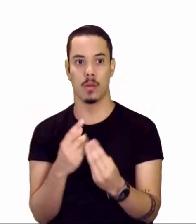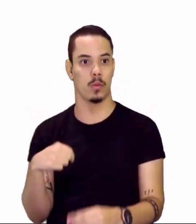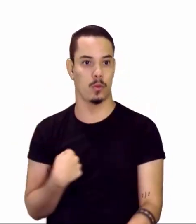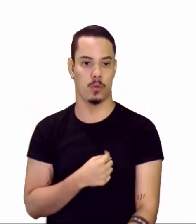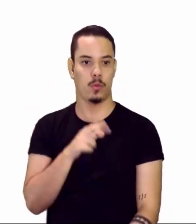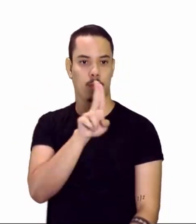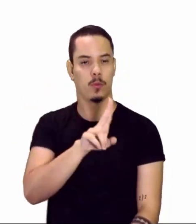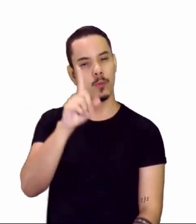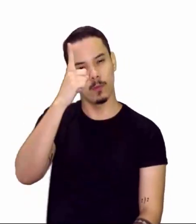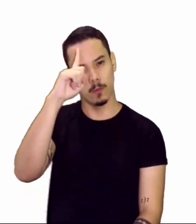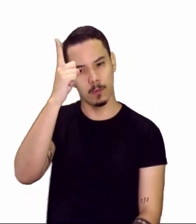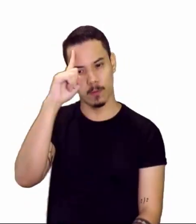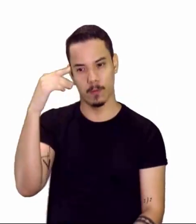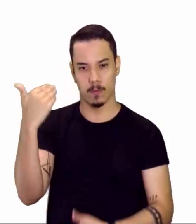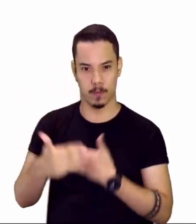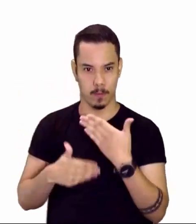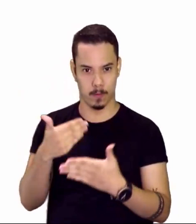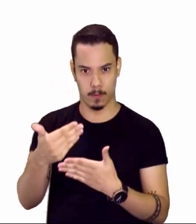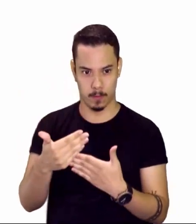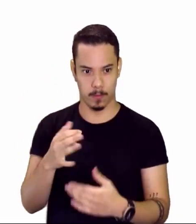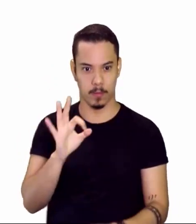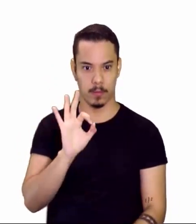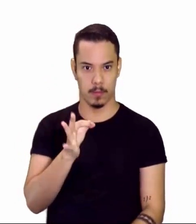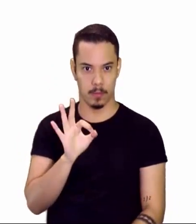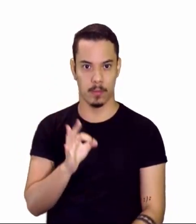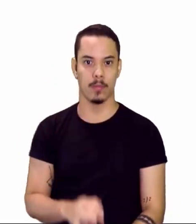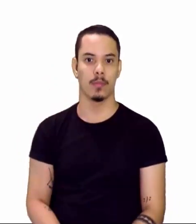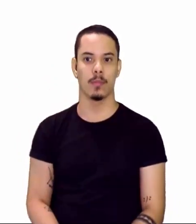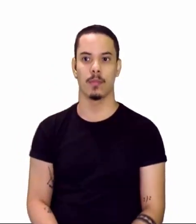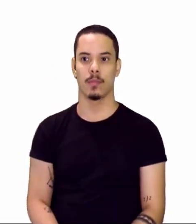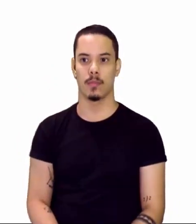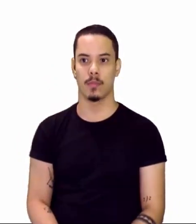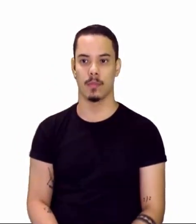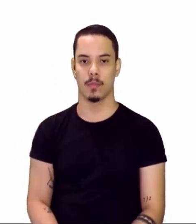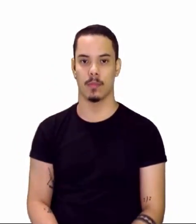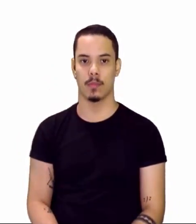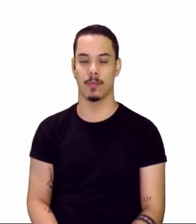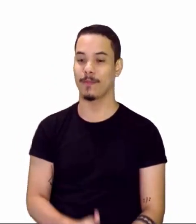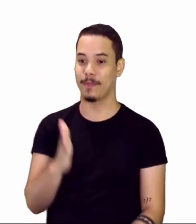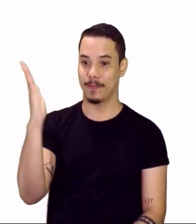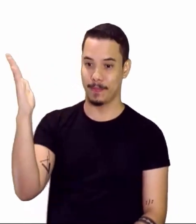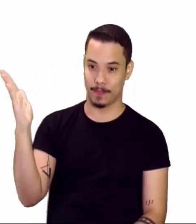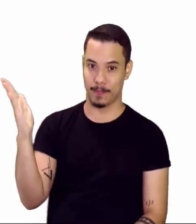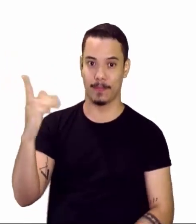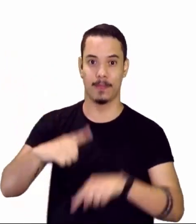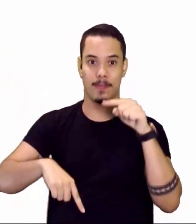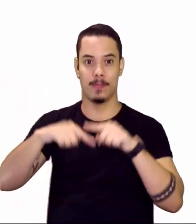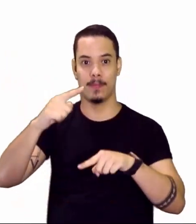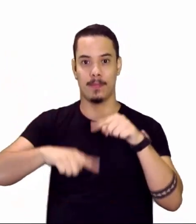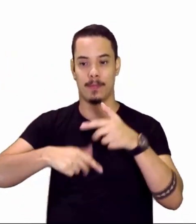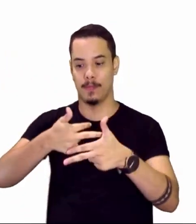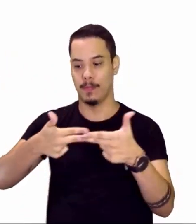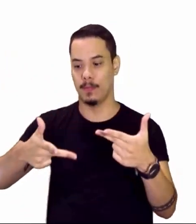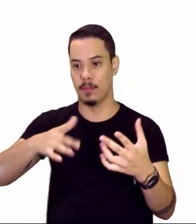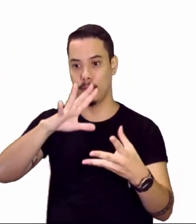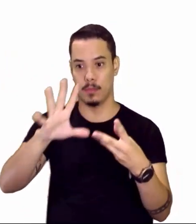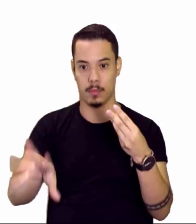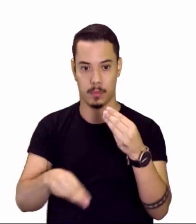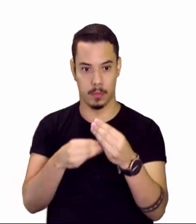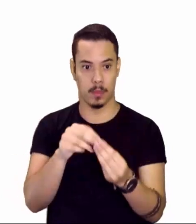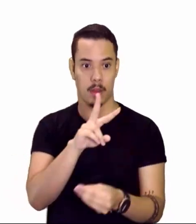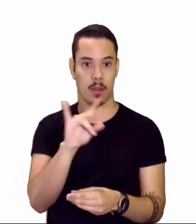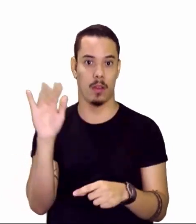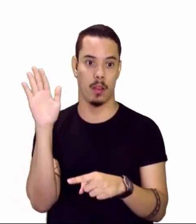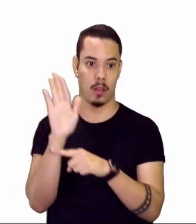utilizam no cotidiano, tá bom? E aí, com relação ao material complementar que vai